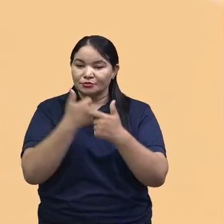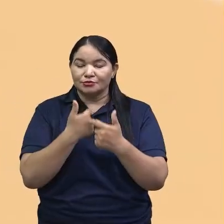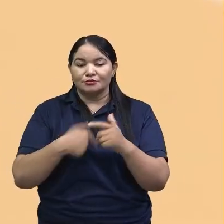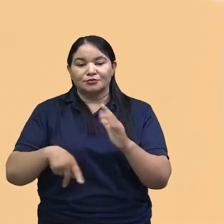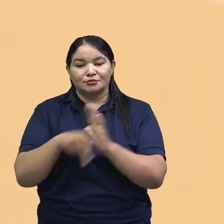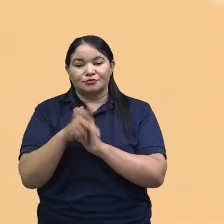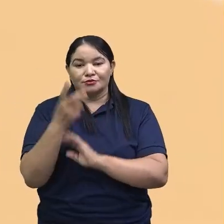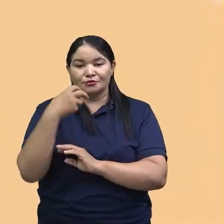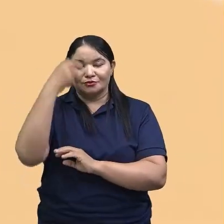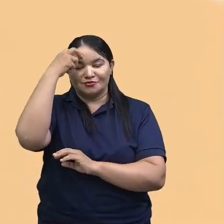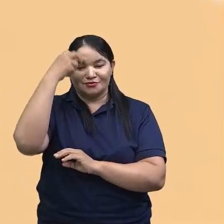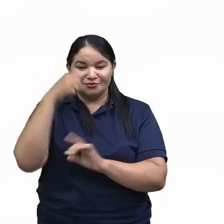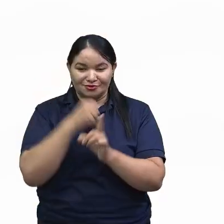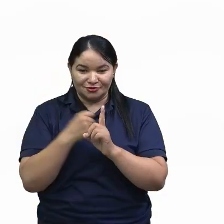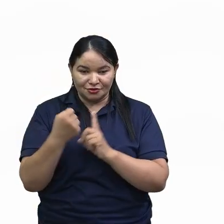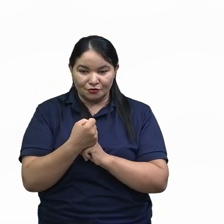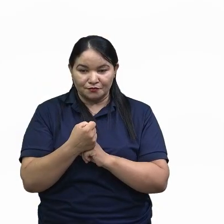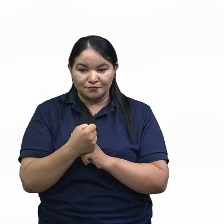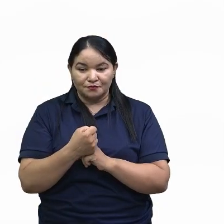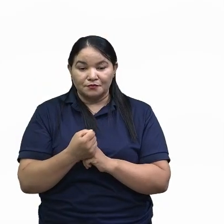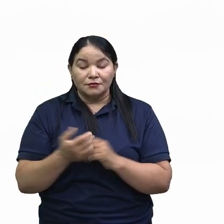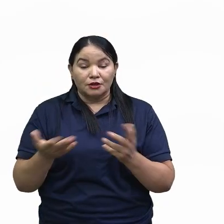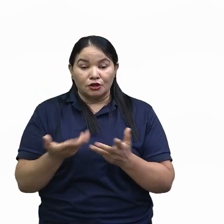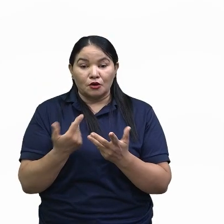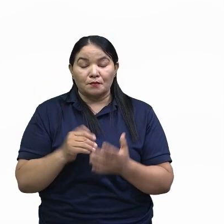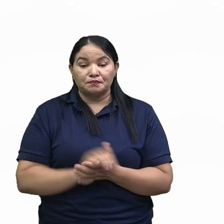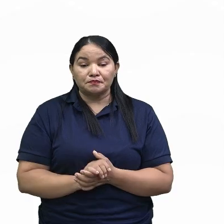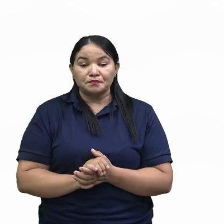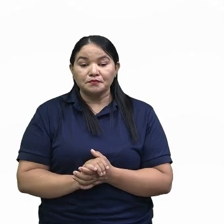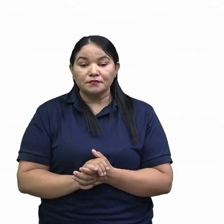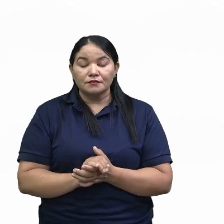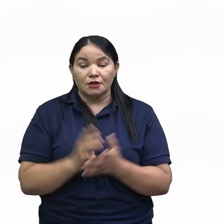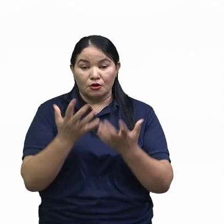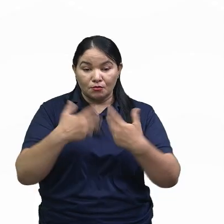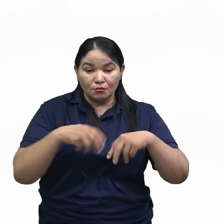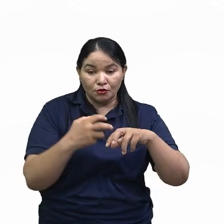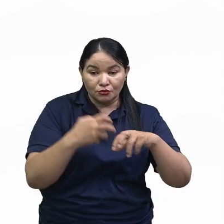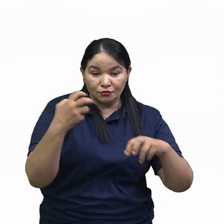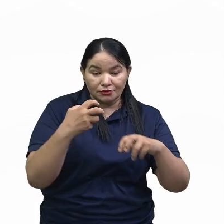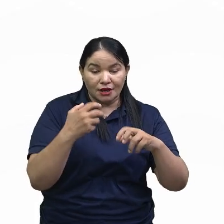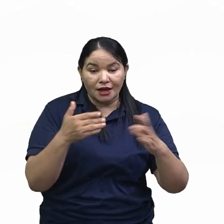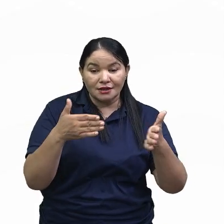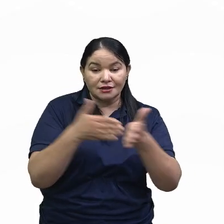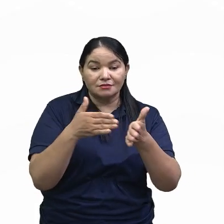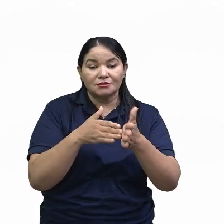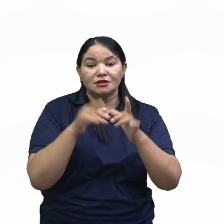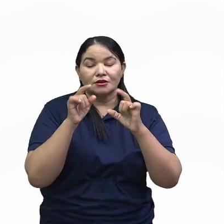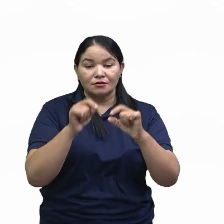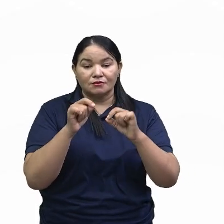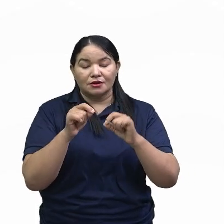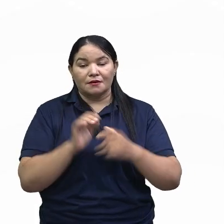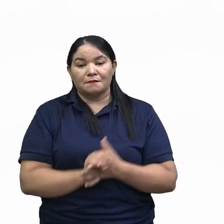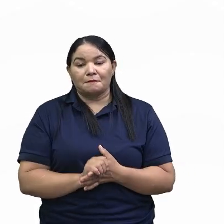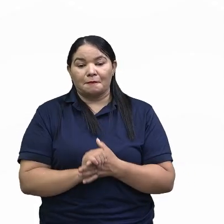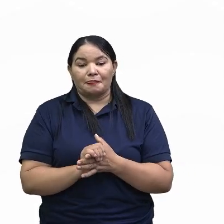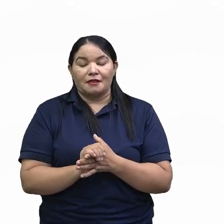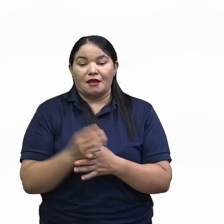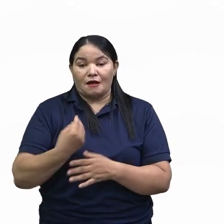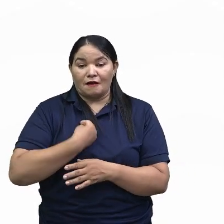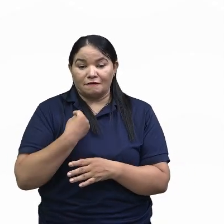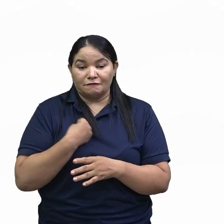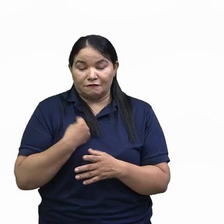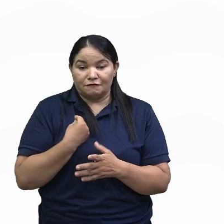cultura social. Então, enquanto o multiculturalismo ele pode se limitar à